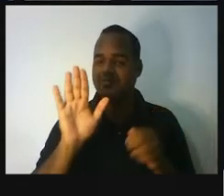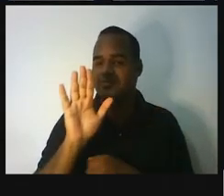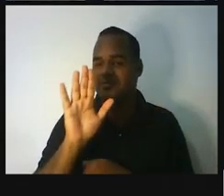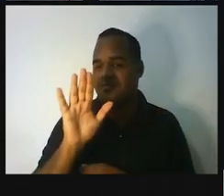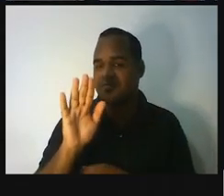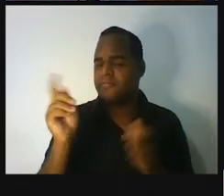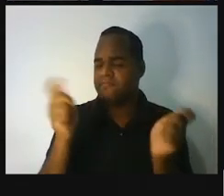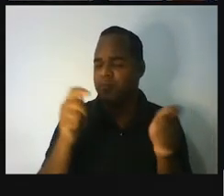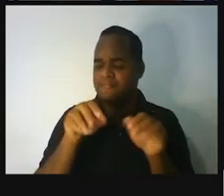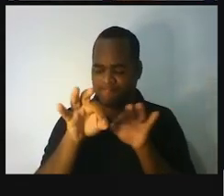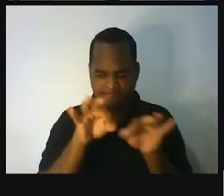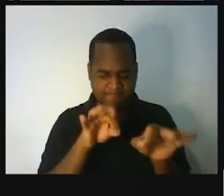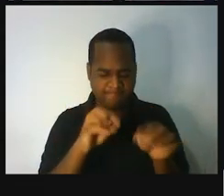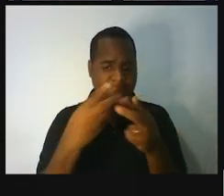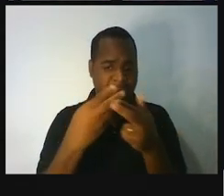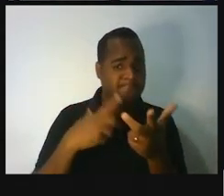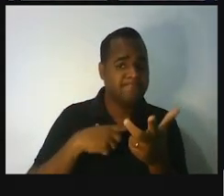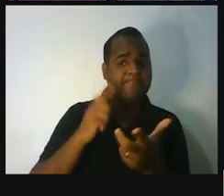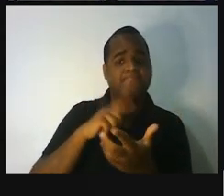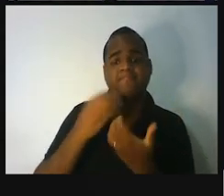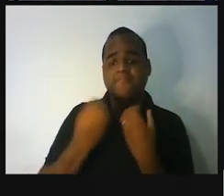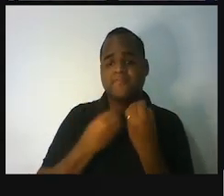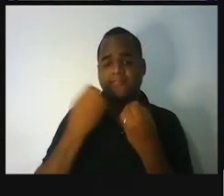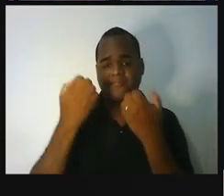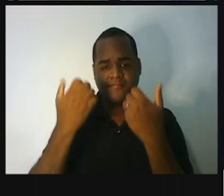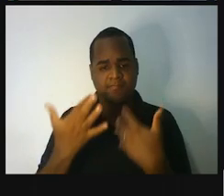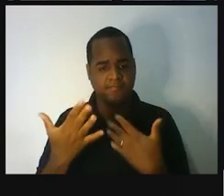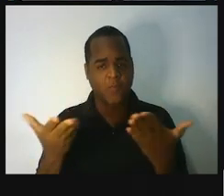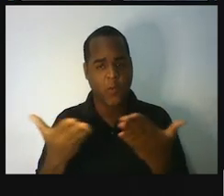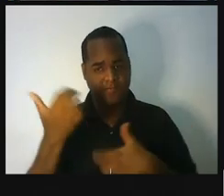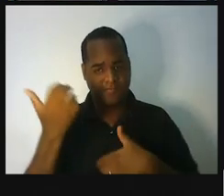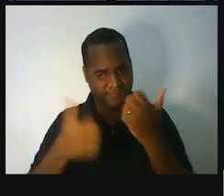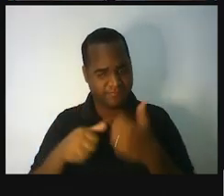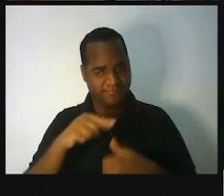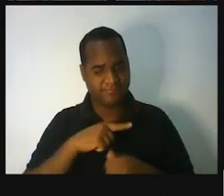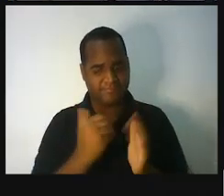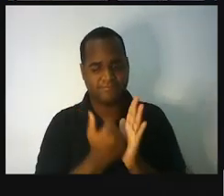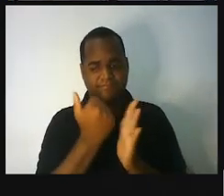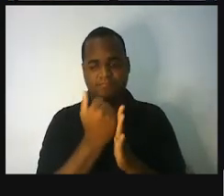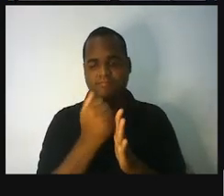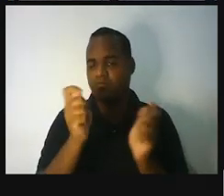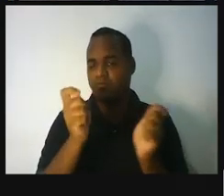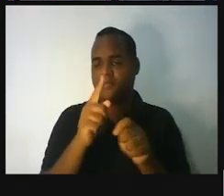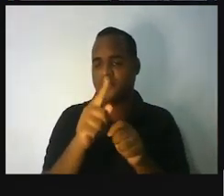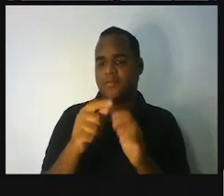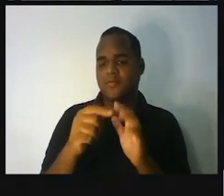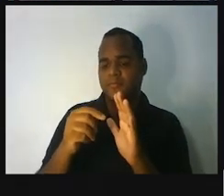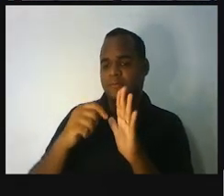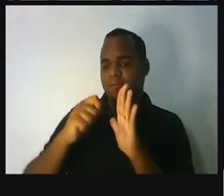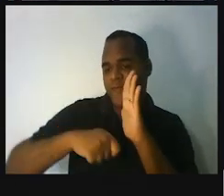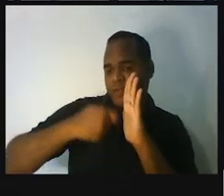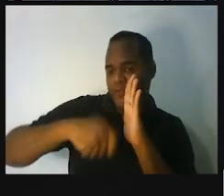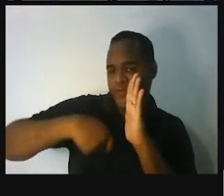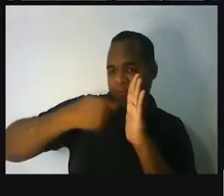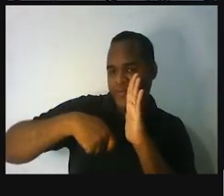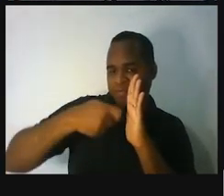Mas, que tal a gente organizar as ideias do que a gente viu nessa aula? Que tal gravar um áudio? Como assim,